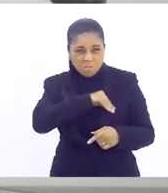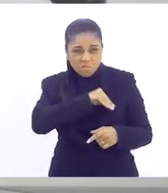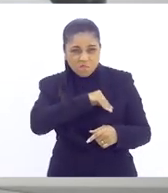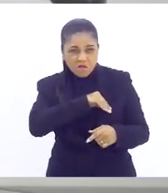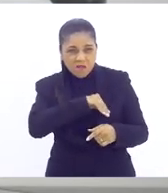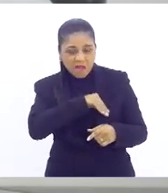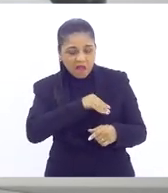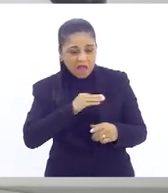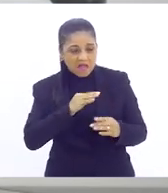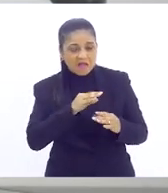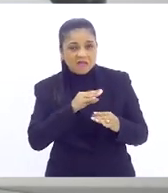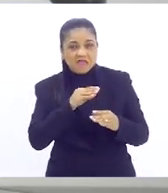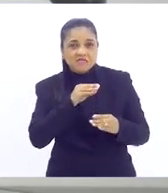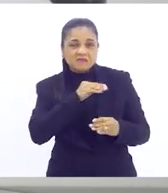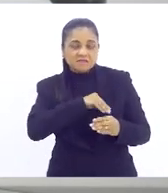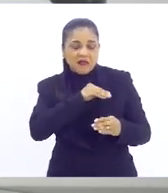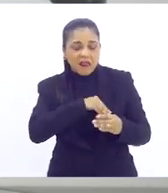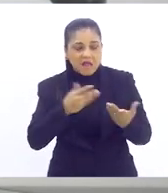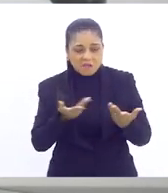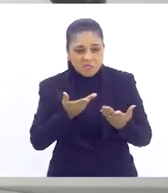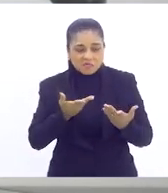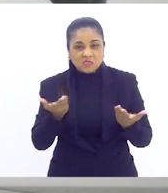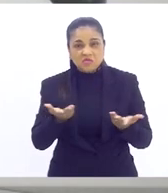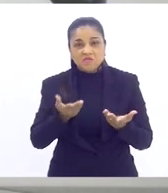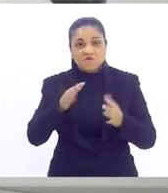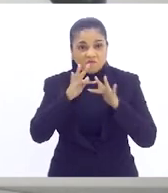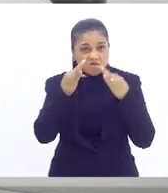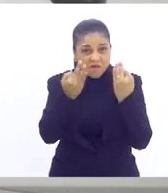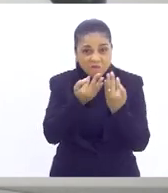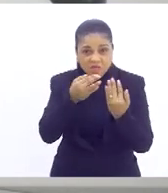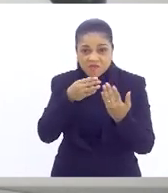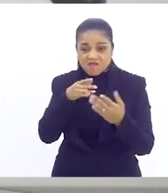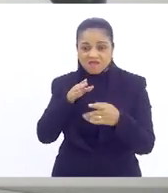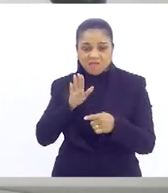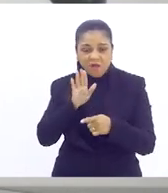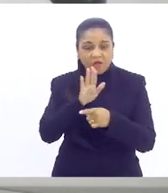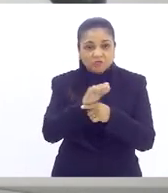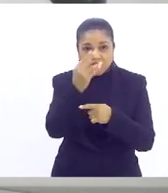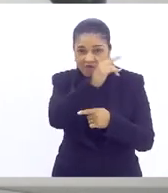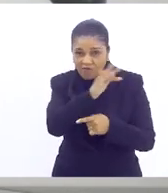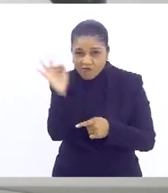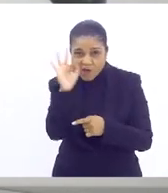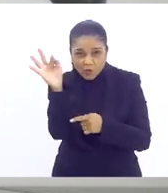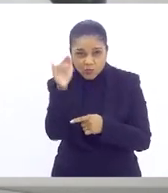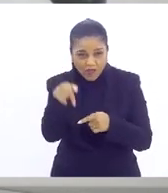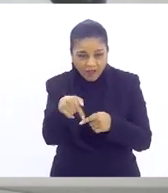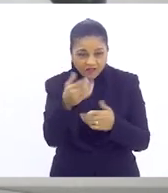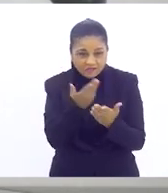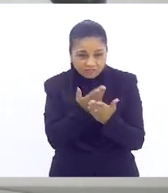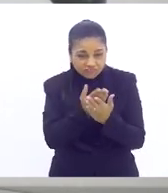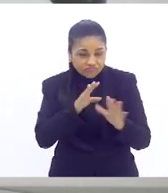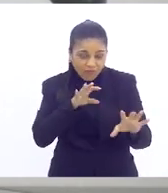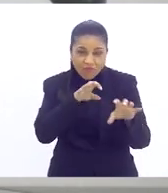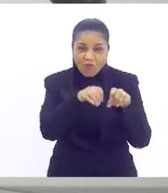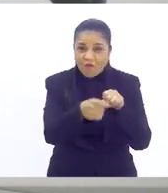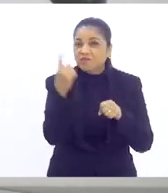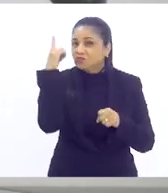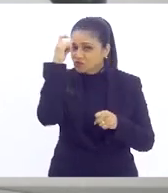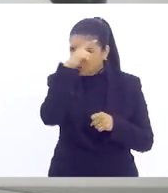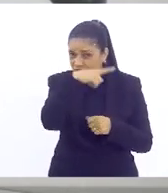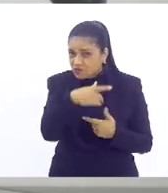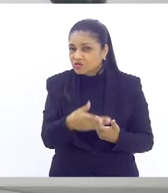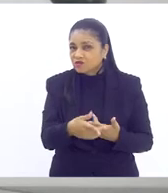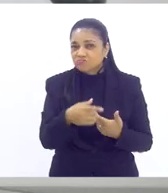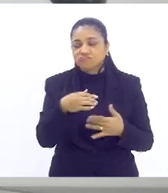formar um engenheiro hoje é uma coisa lamentável que a gente tem que entender e a gente tem dito